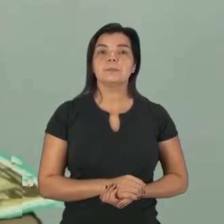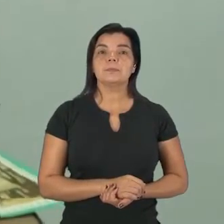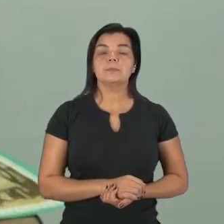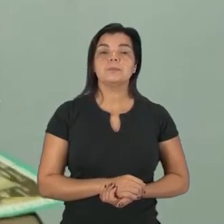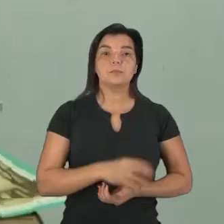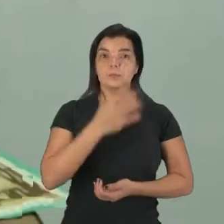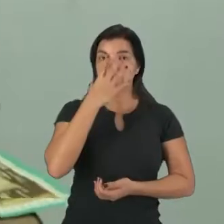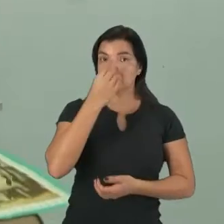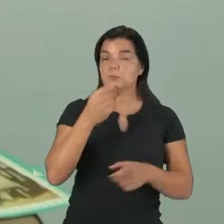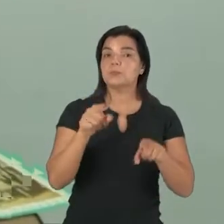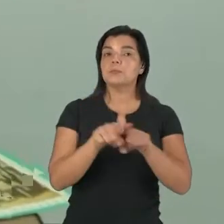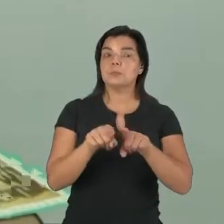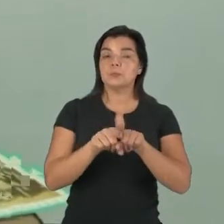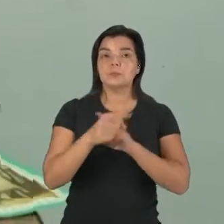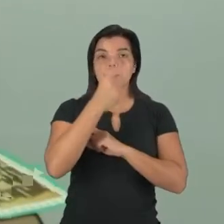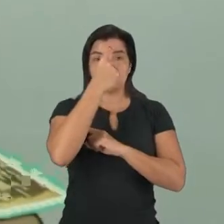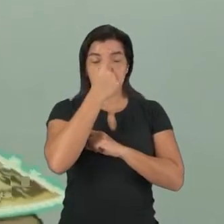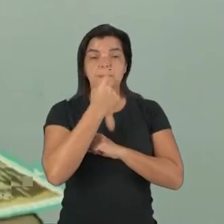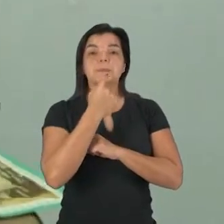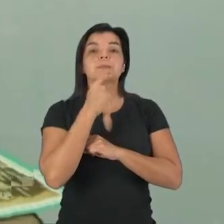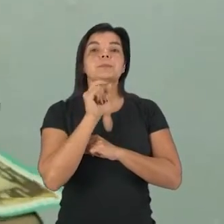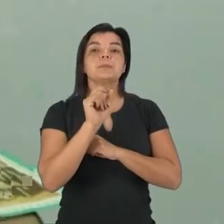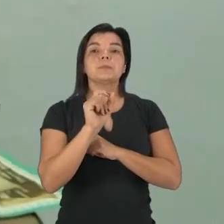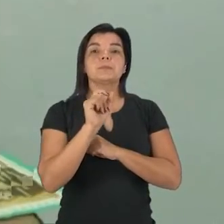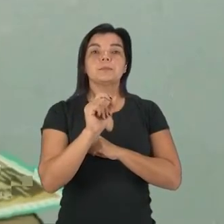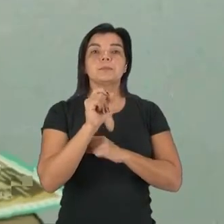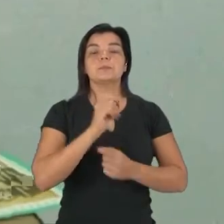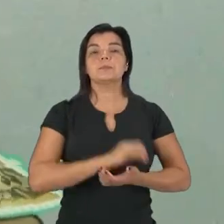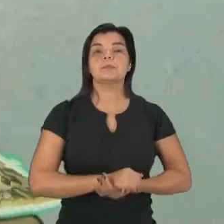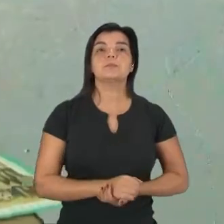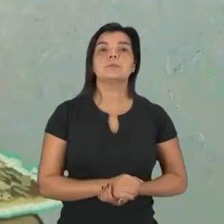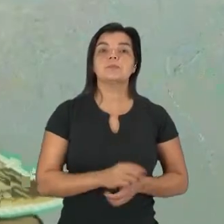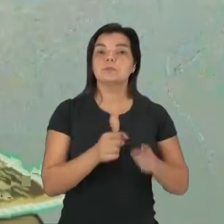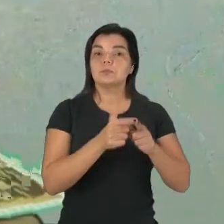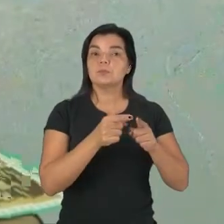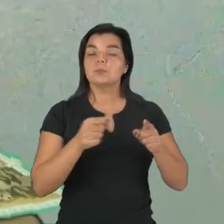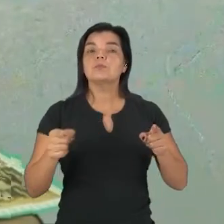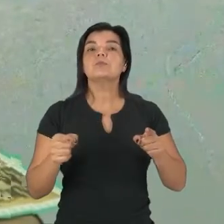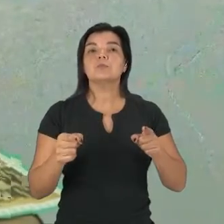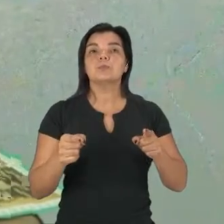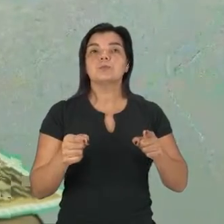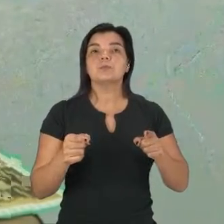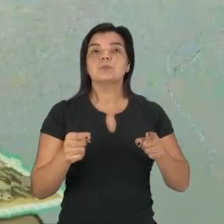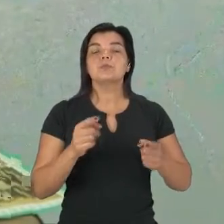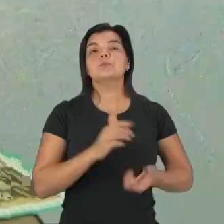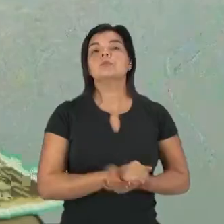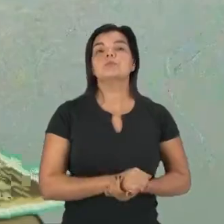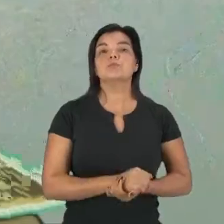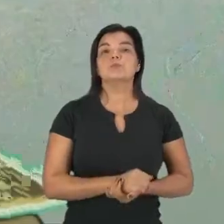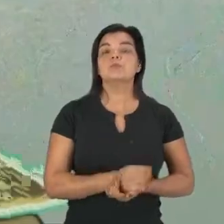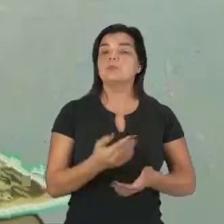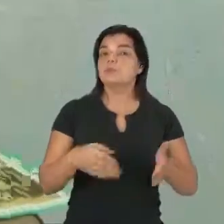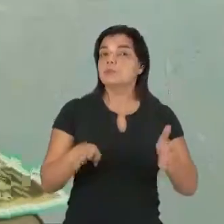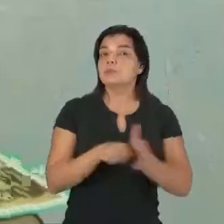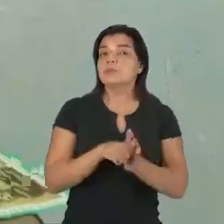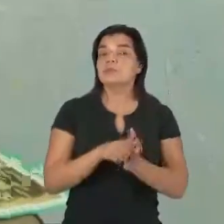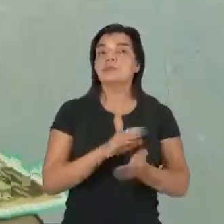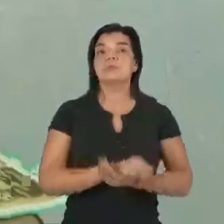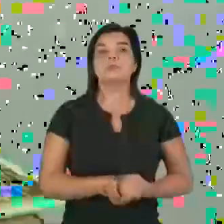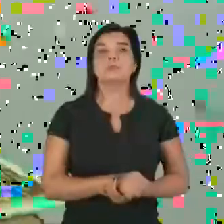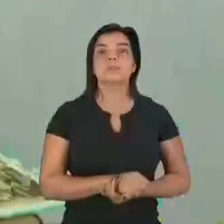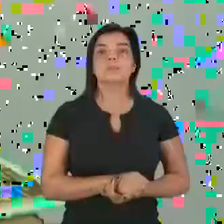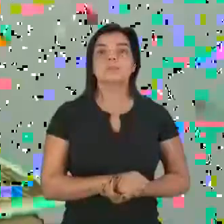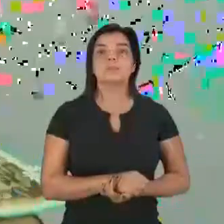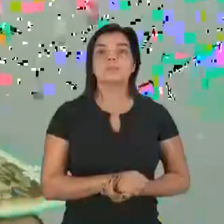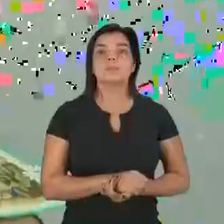Essa foto também ilustra muito bem, o período que a chegada deles aqui. Então,